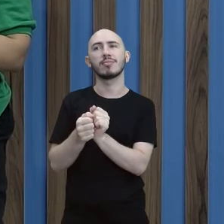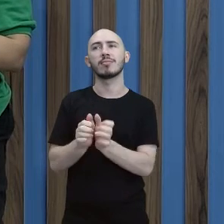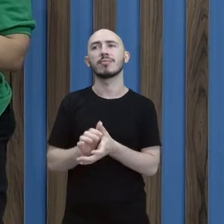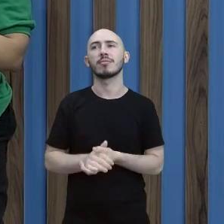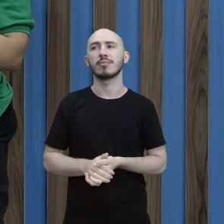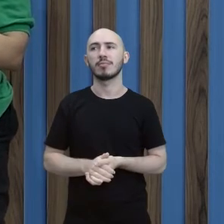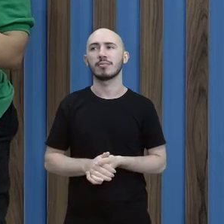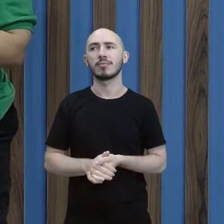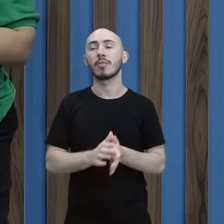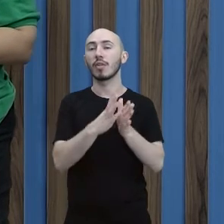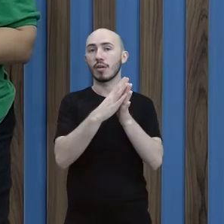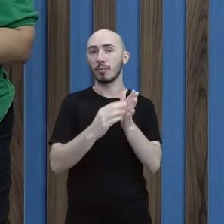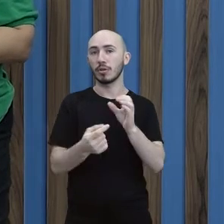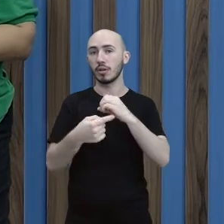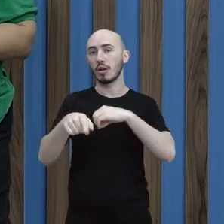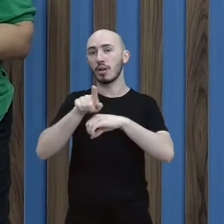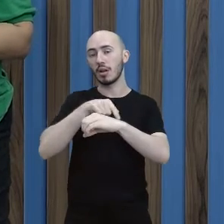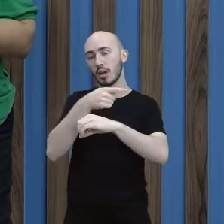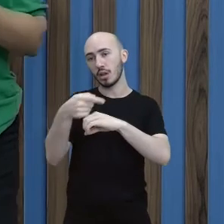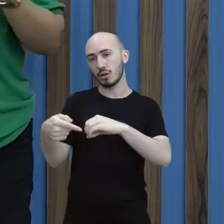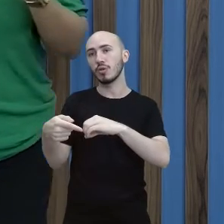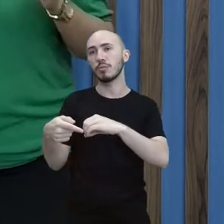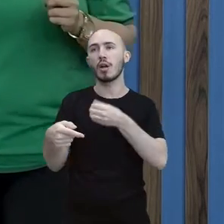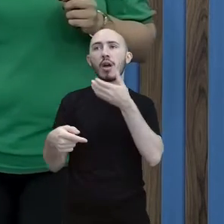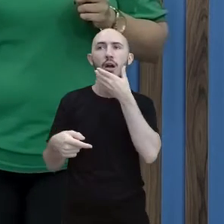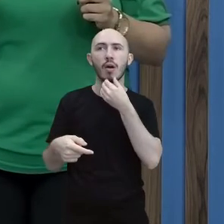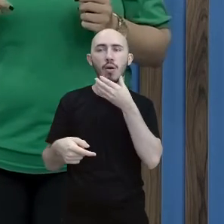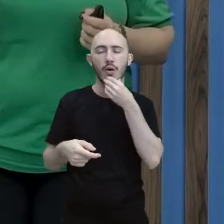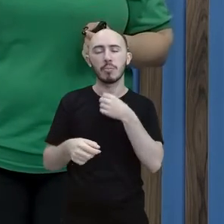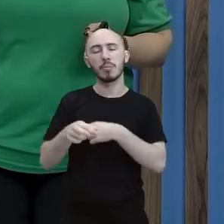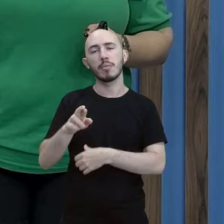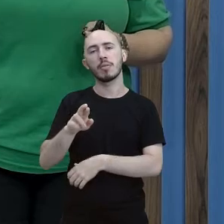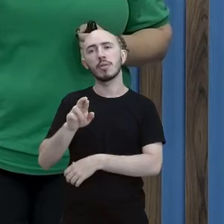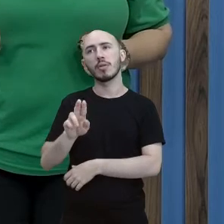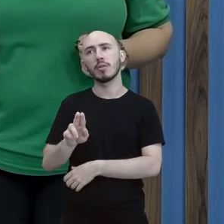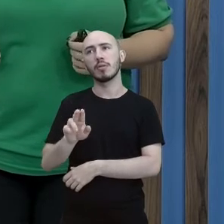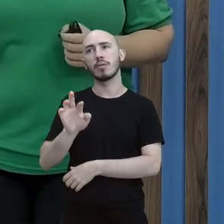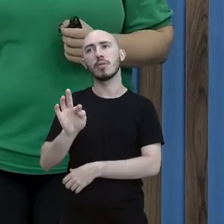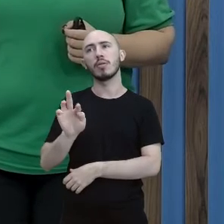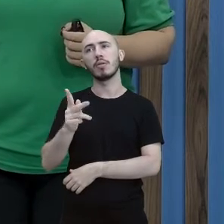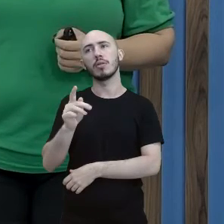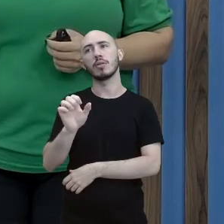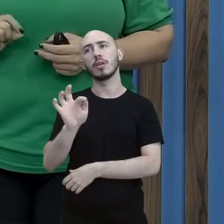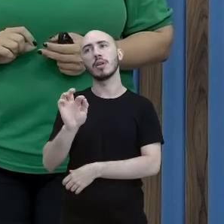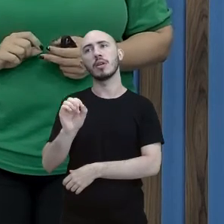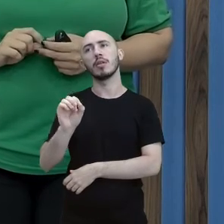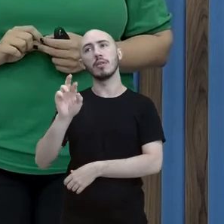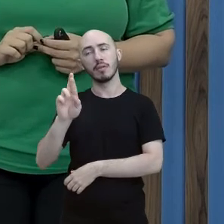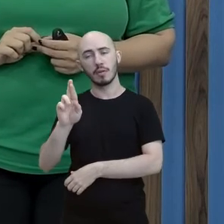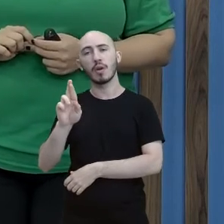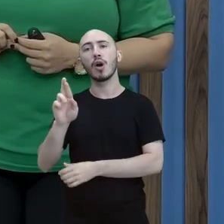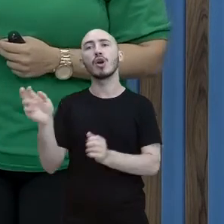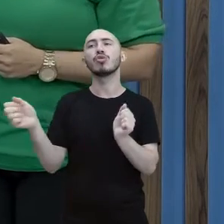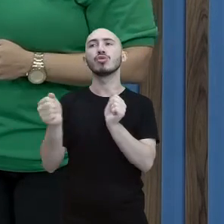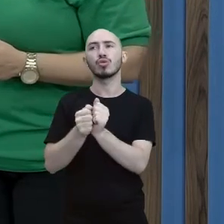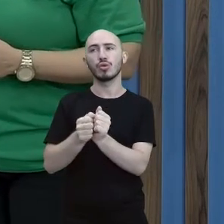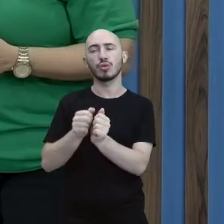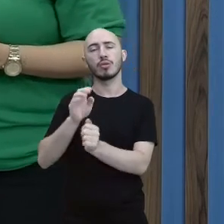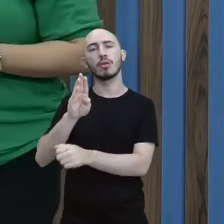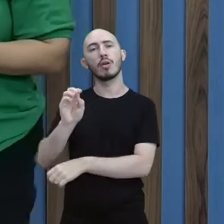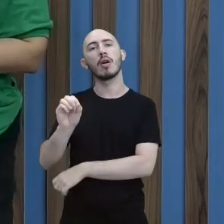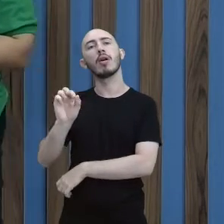atômico de Rutherford Bohr. Por quê? Rutherford era professor de Niels Bohr. Pois é. Então,